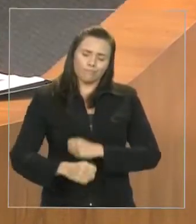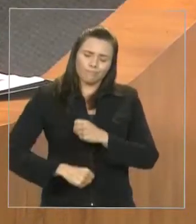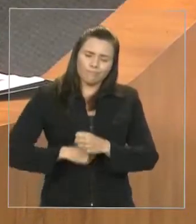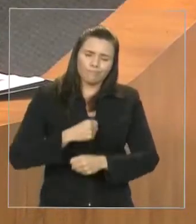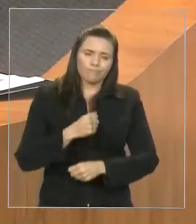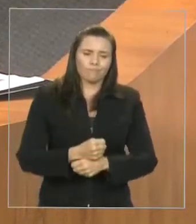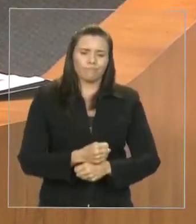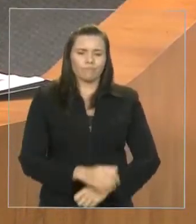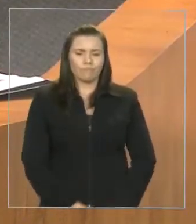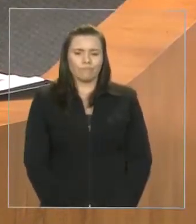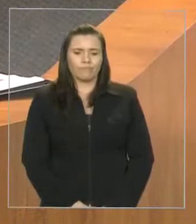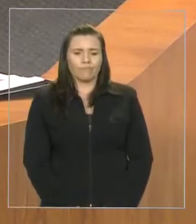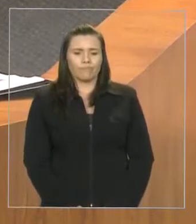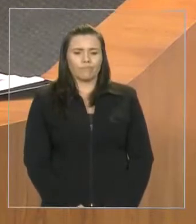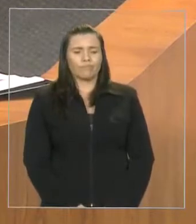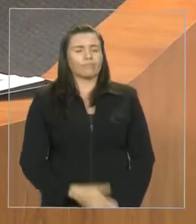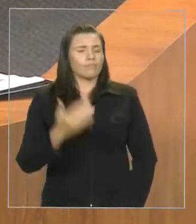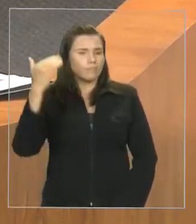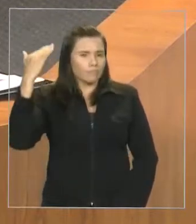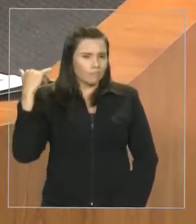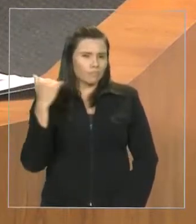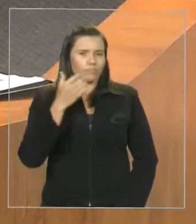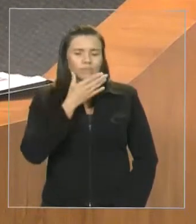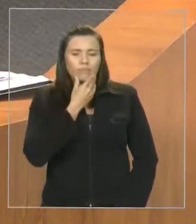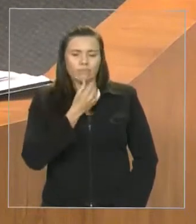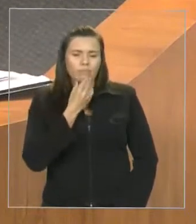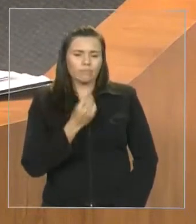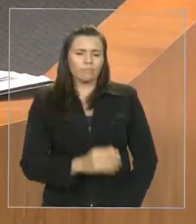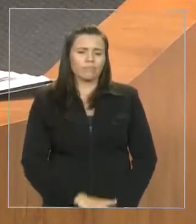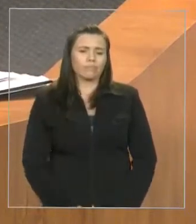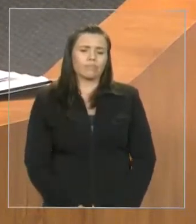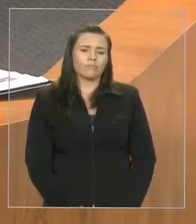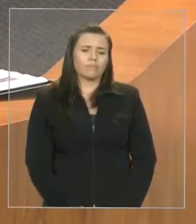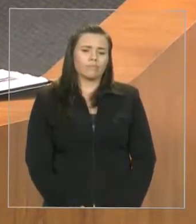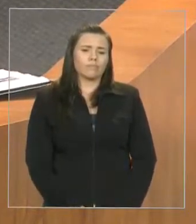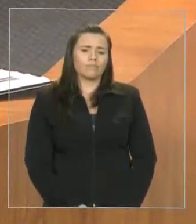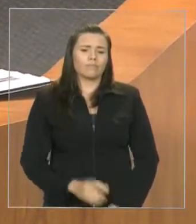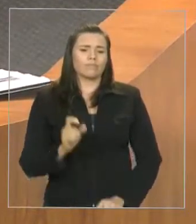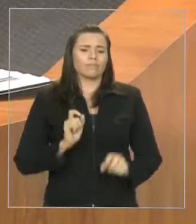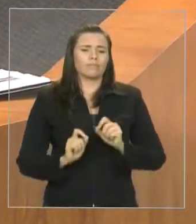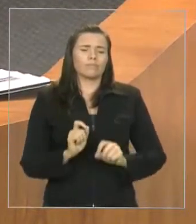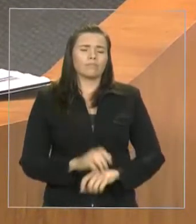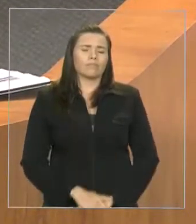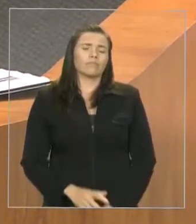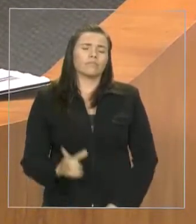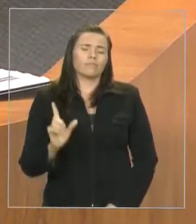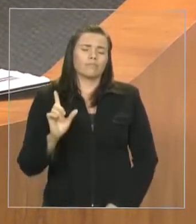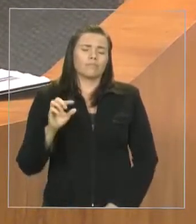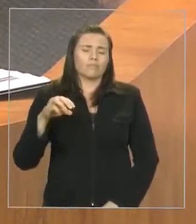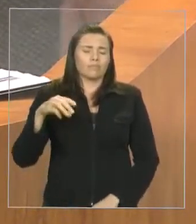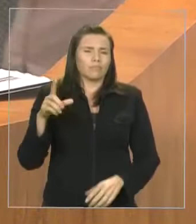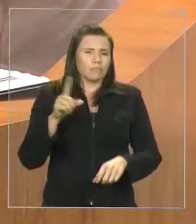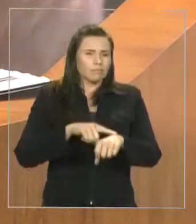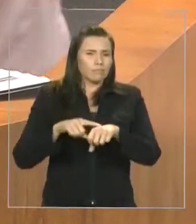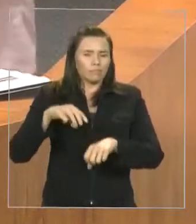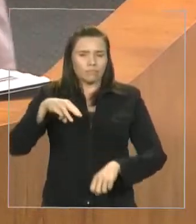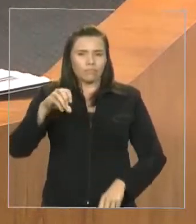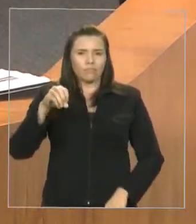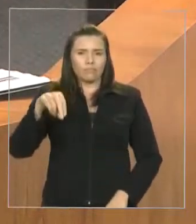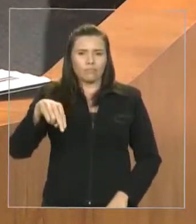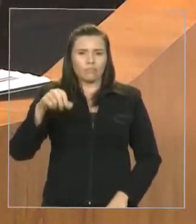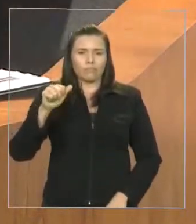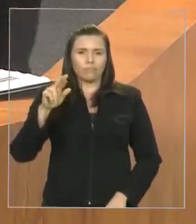homem que tinha certa nódoa em sua vida era um homem perdido para todo o sempre. As carreiras